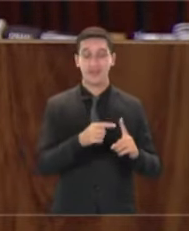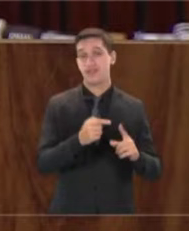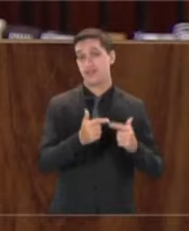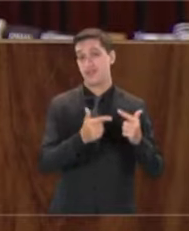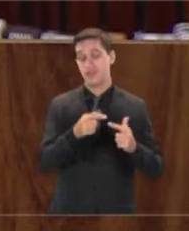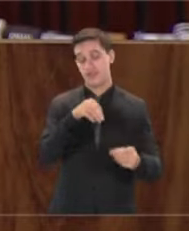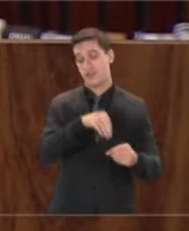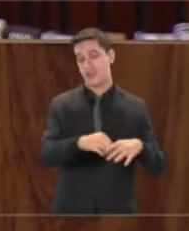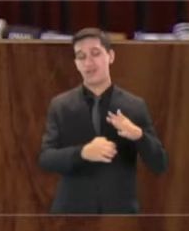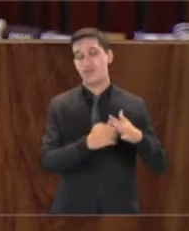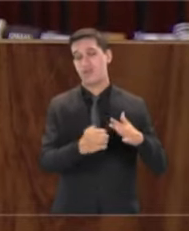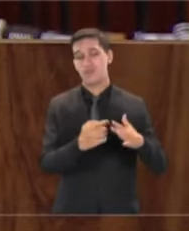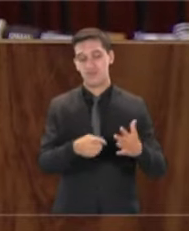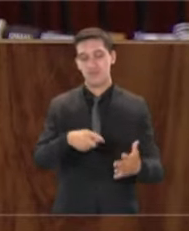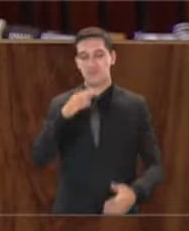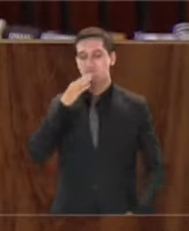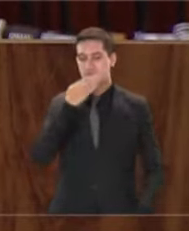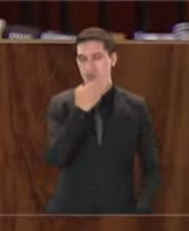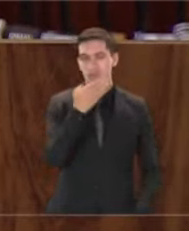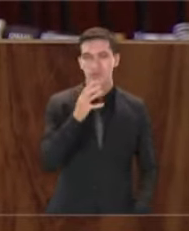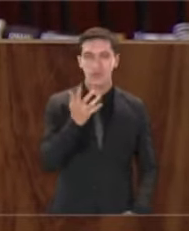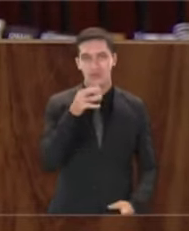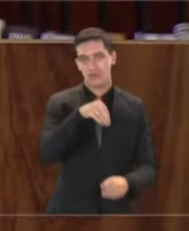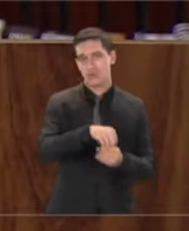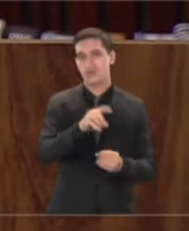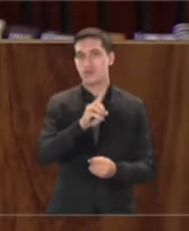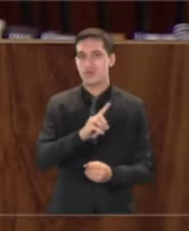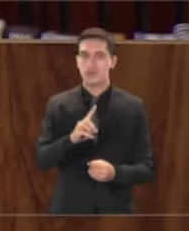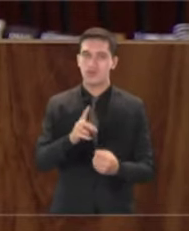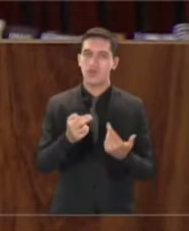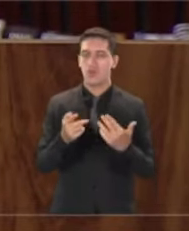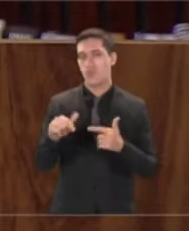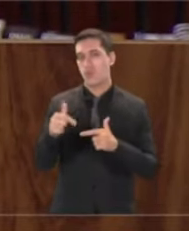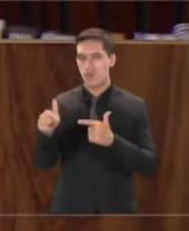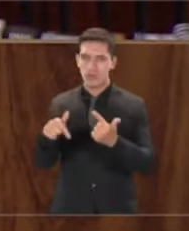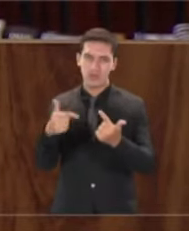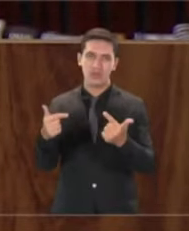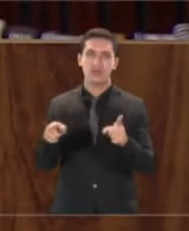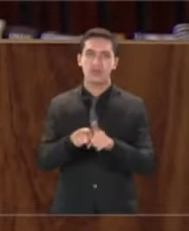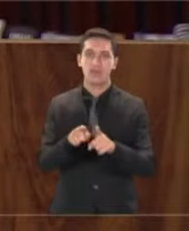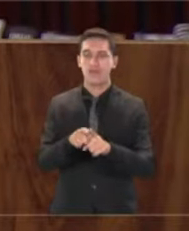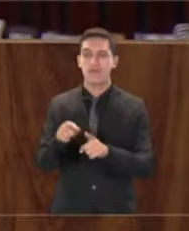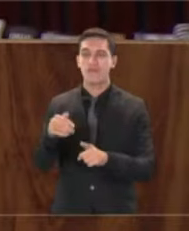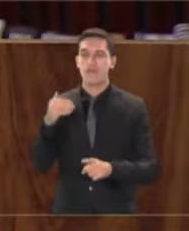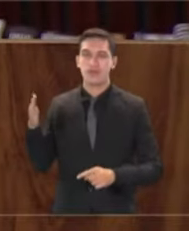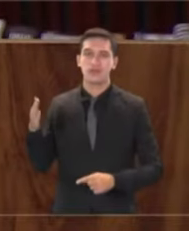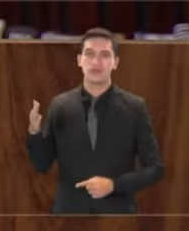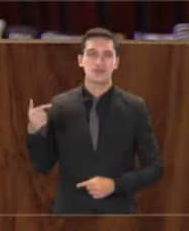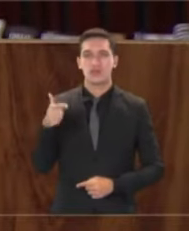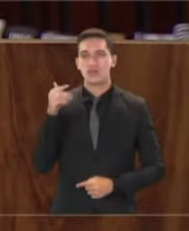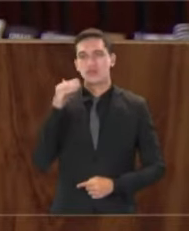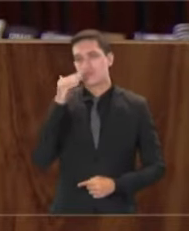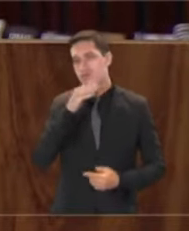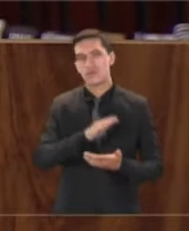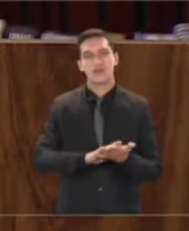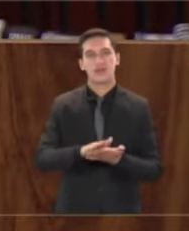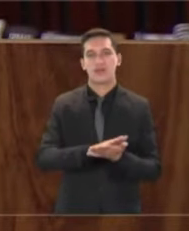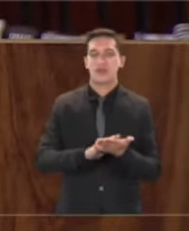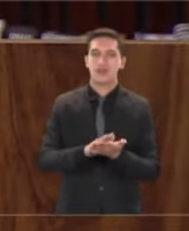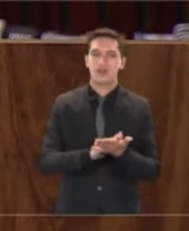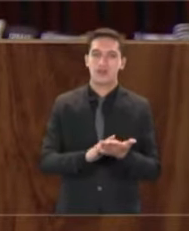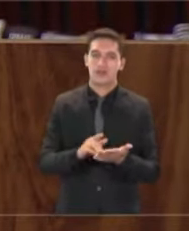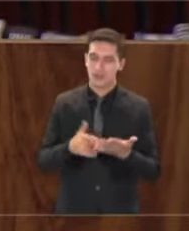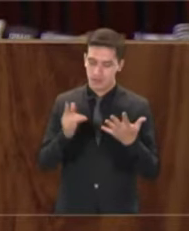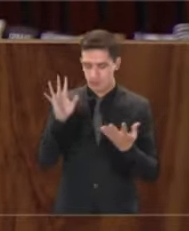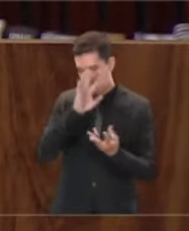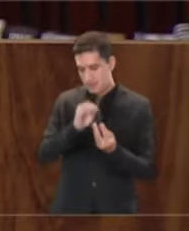não impuseram. Junto com os pipérnicos de fora por aí, de que não há nenhuma censura. É a